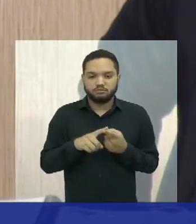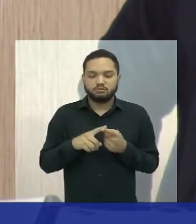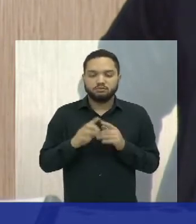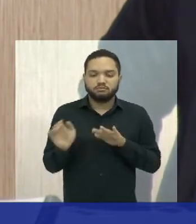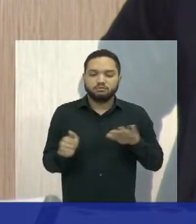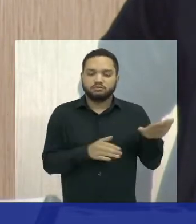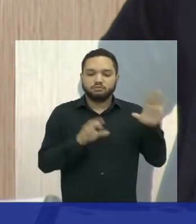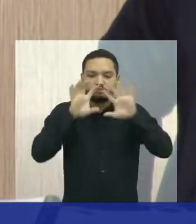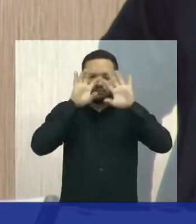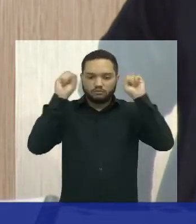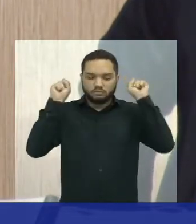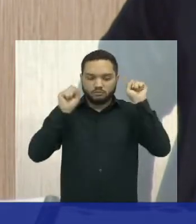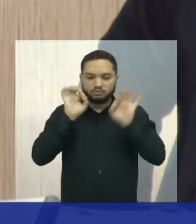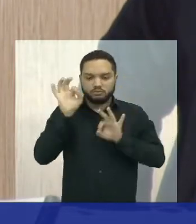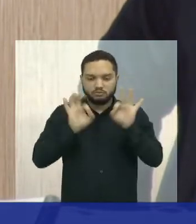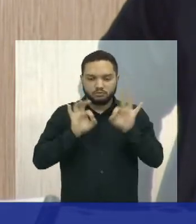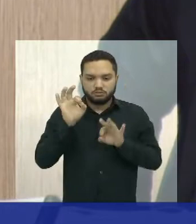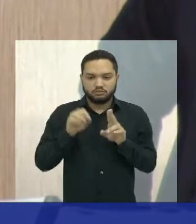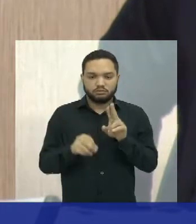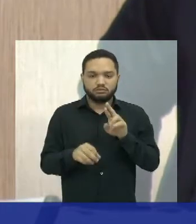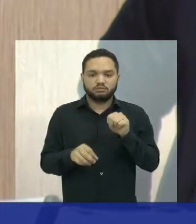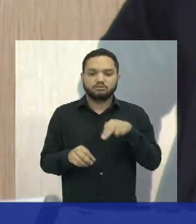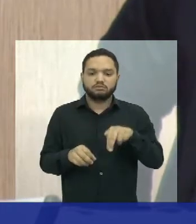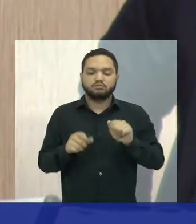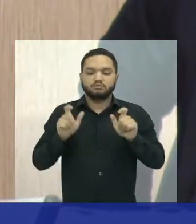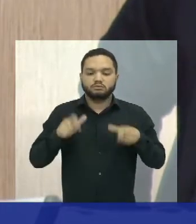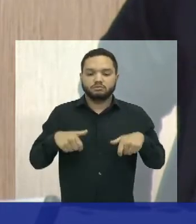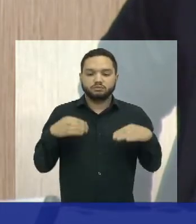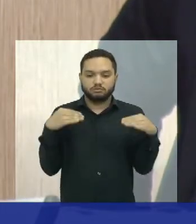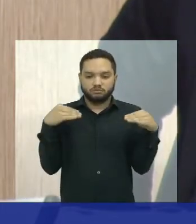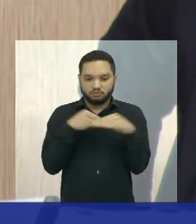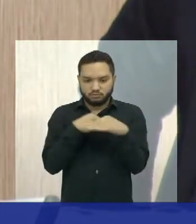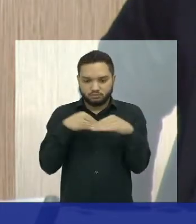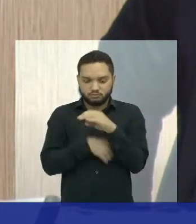da Operação Urbana da Osório de Paiva.